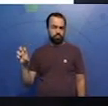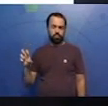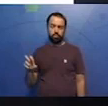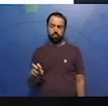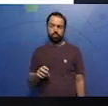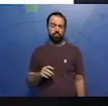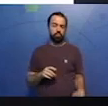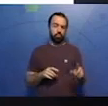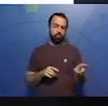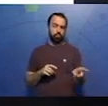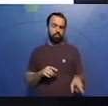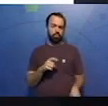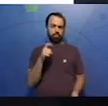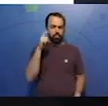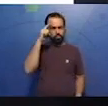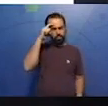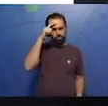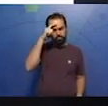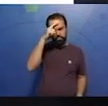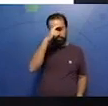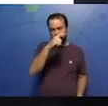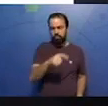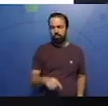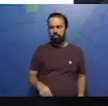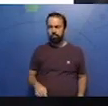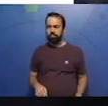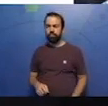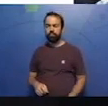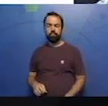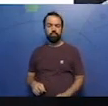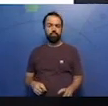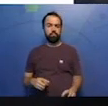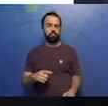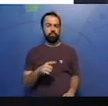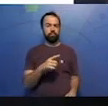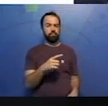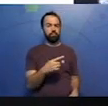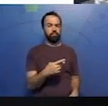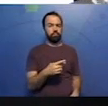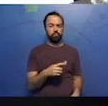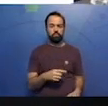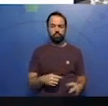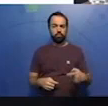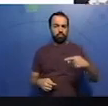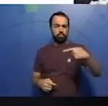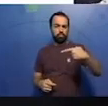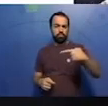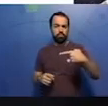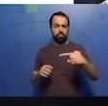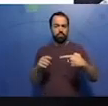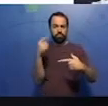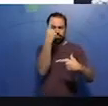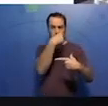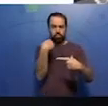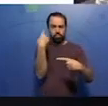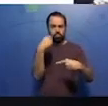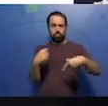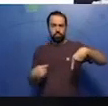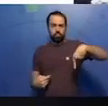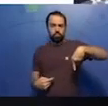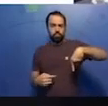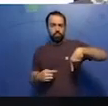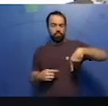será mais. Olha aqui, eu tenho ponteiro que marcam horas, ponteiro que marcam